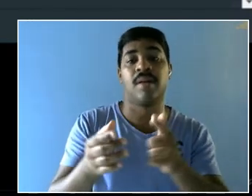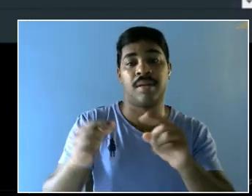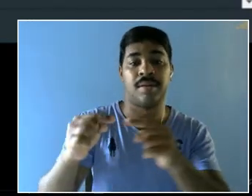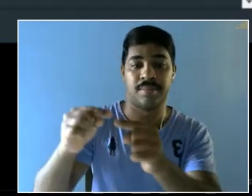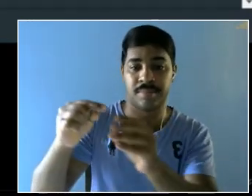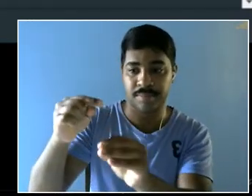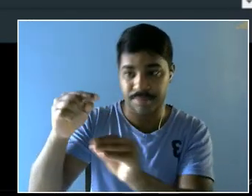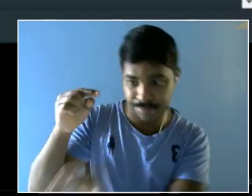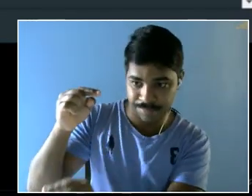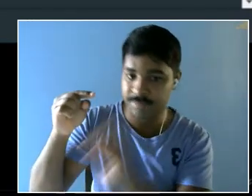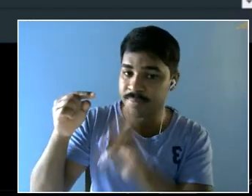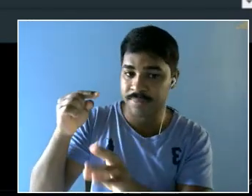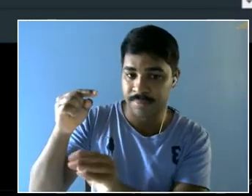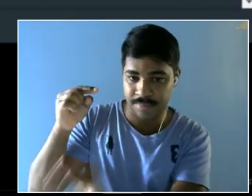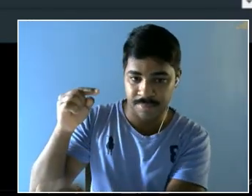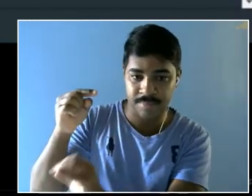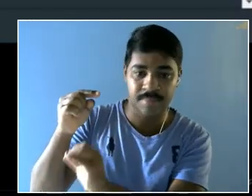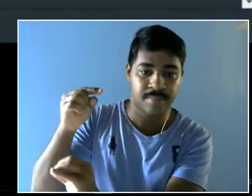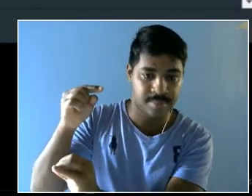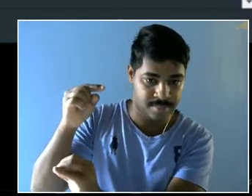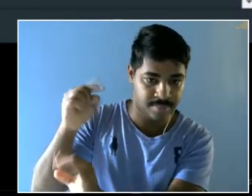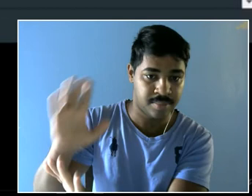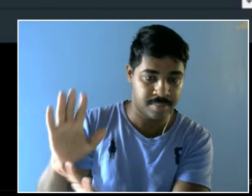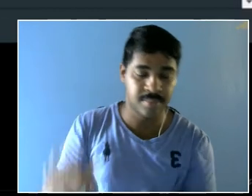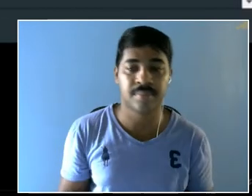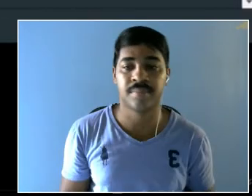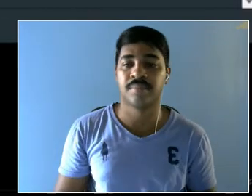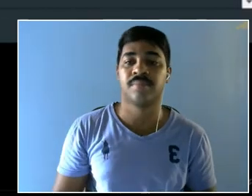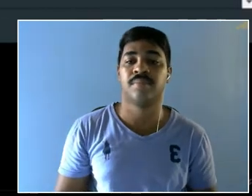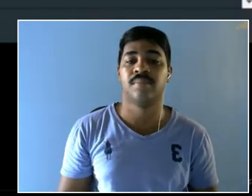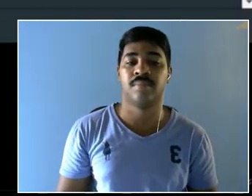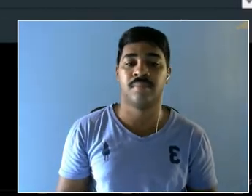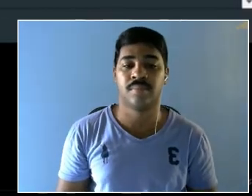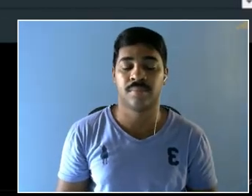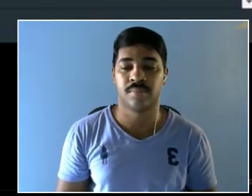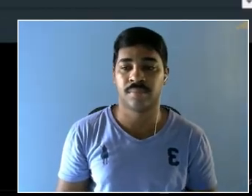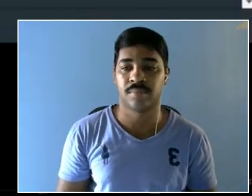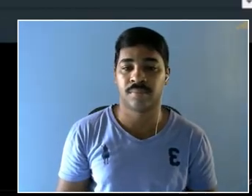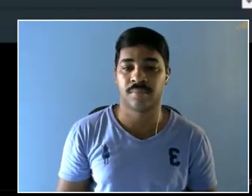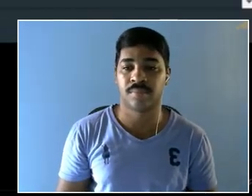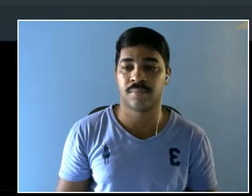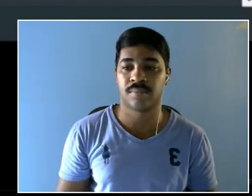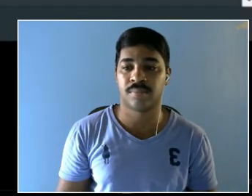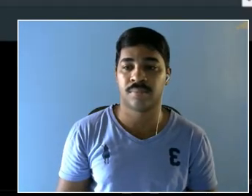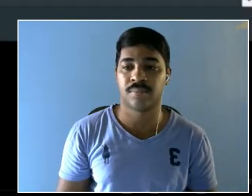dentro. Ele escreveu o valor da variável. O valor da variável teste é 0, então ele escreveu 0 aqui.